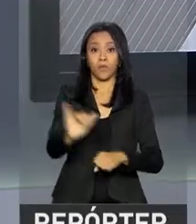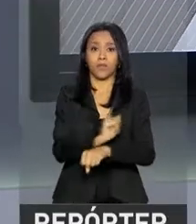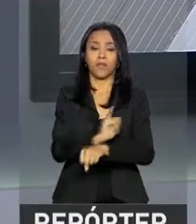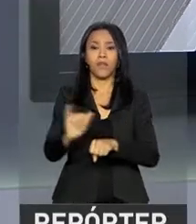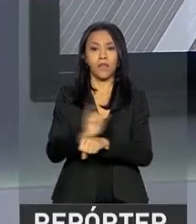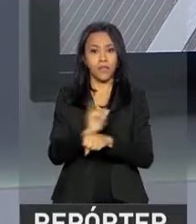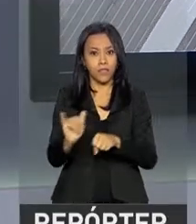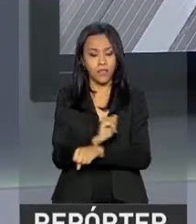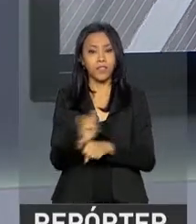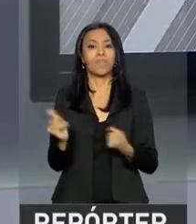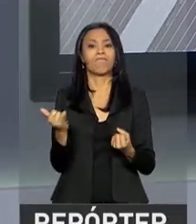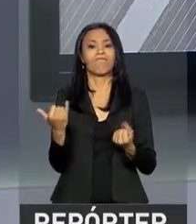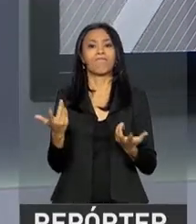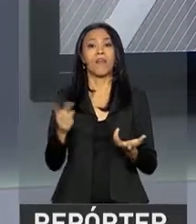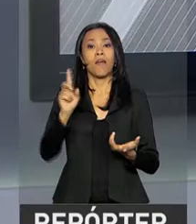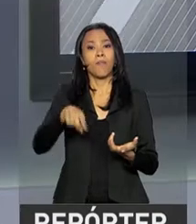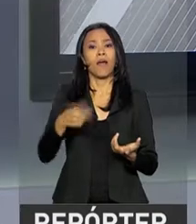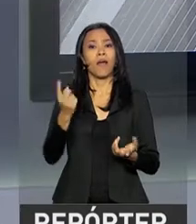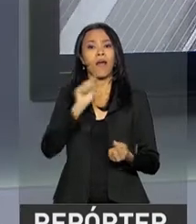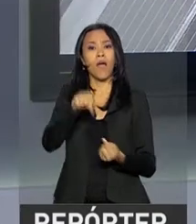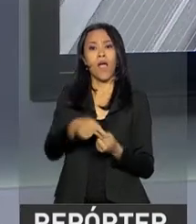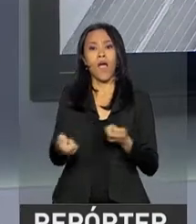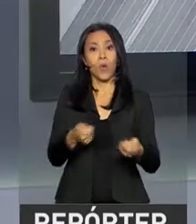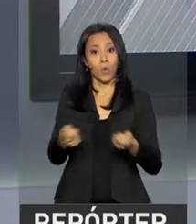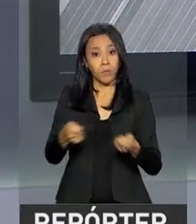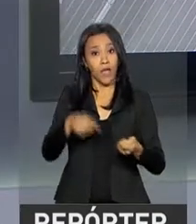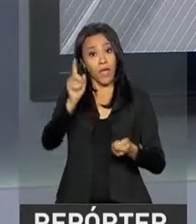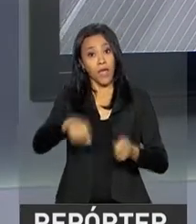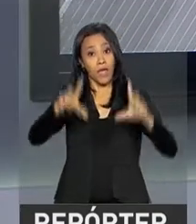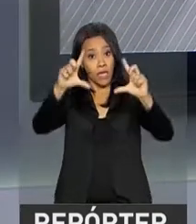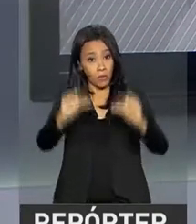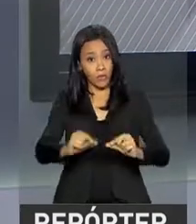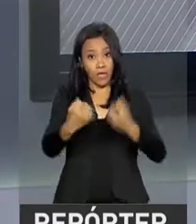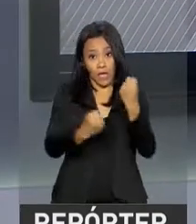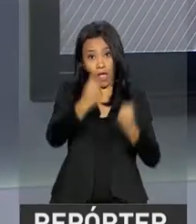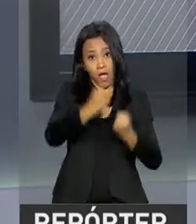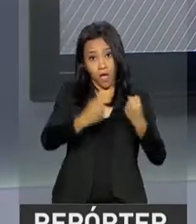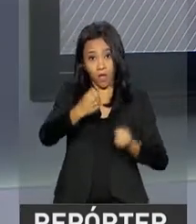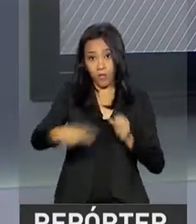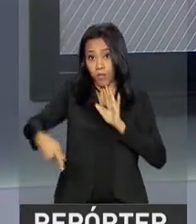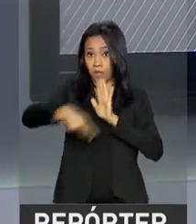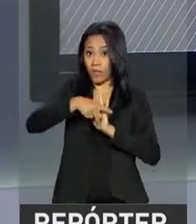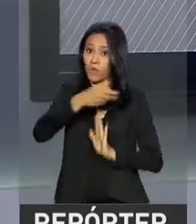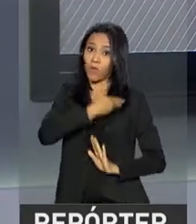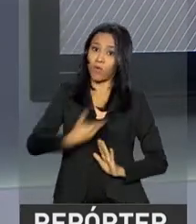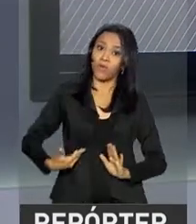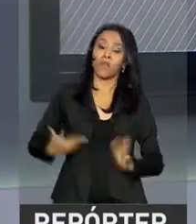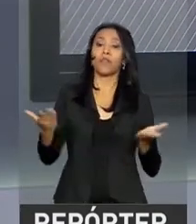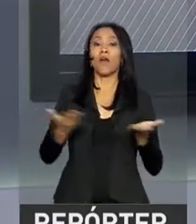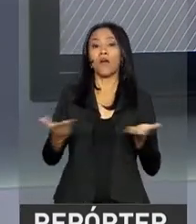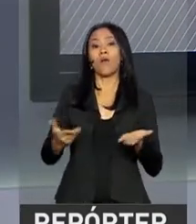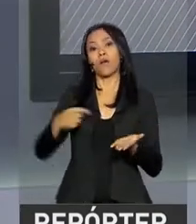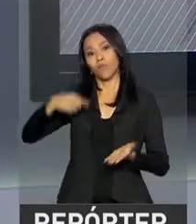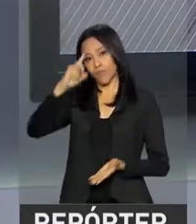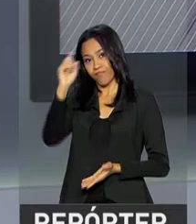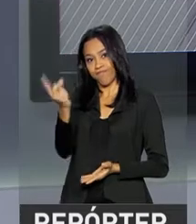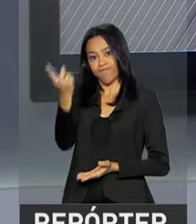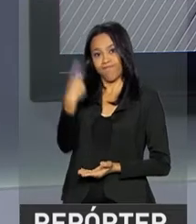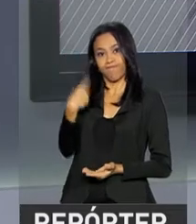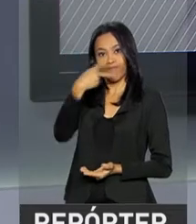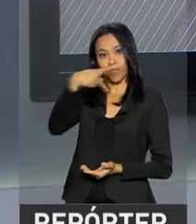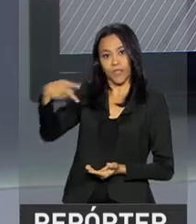federal para economizar foi reduzir o uso de carros reais no serviço público agora por determinação do presidente michel